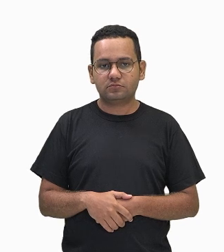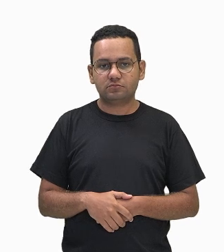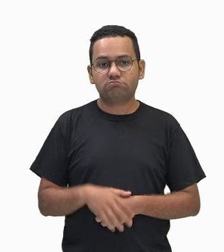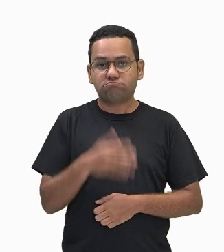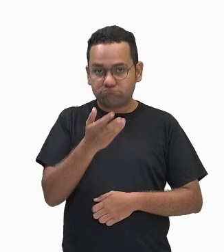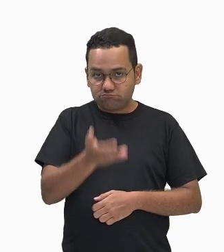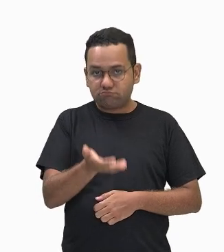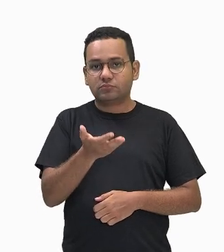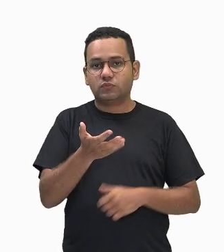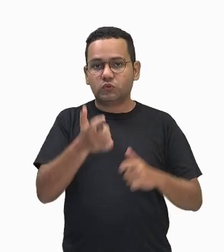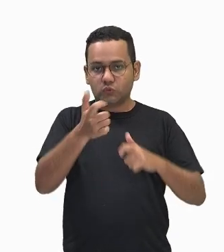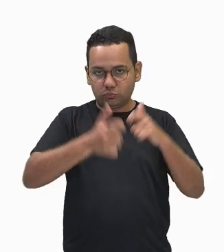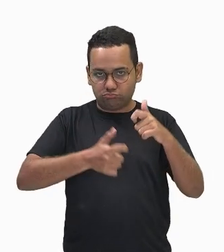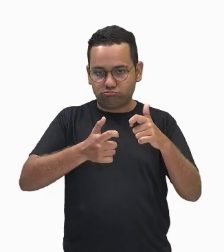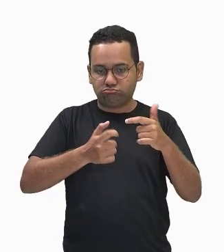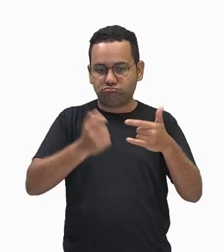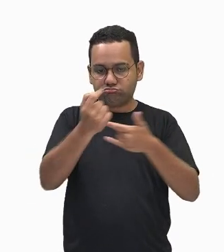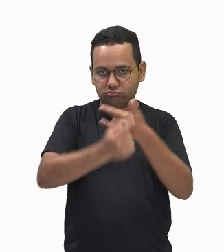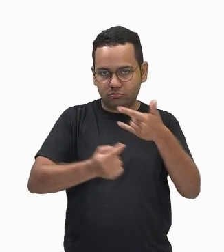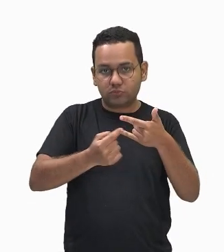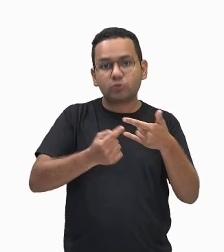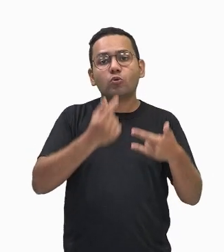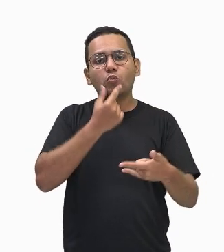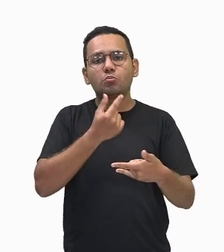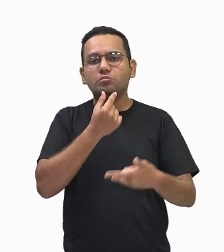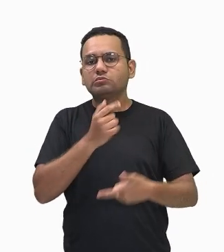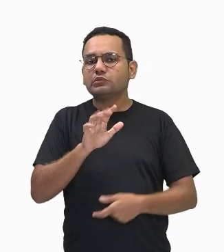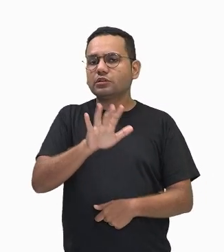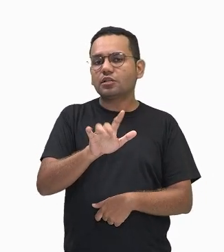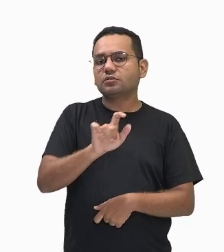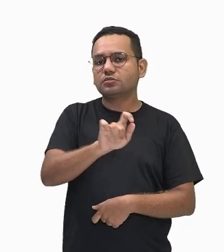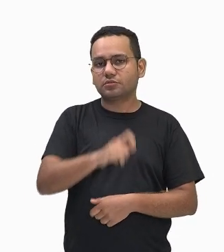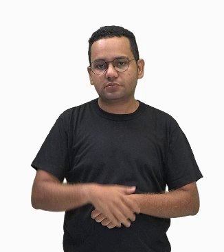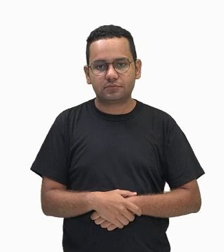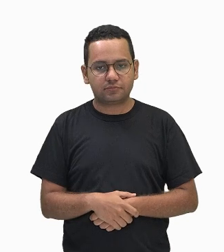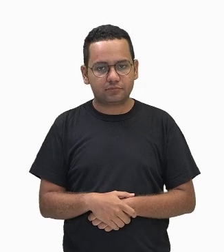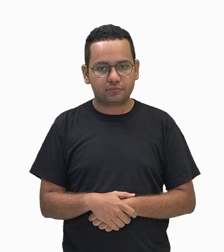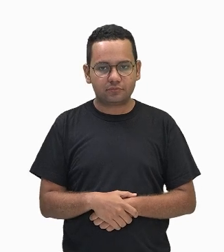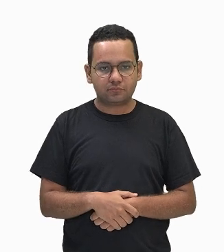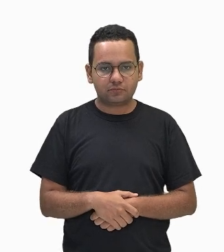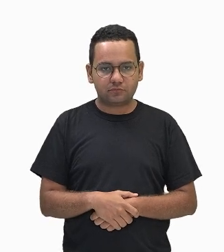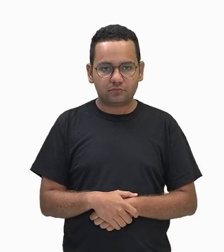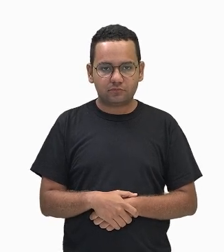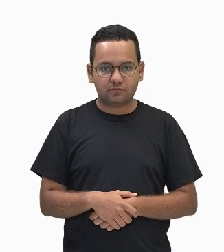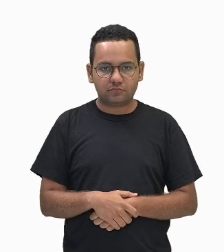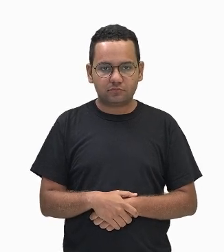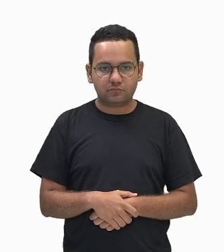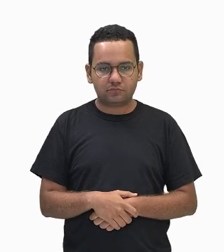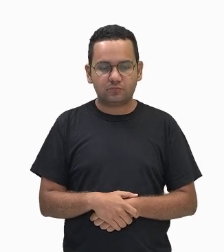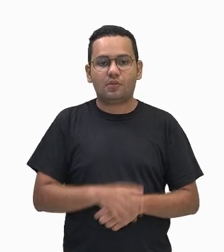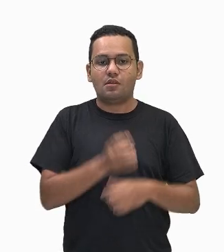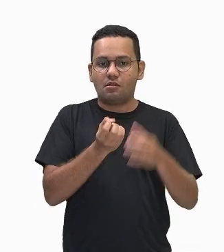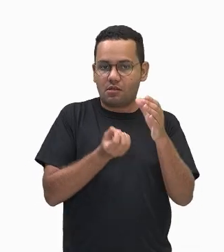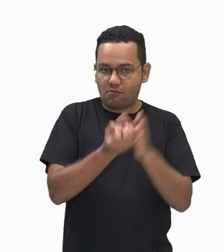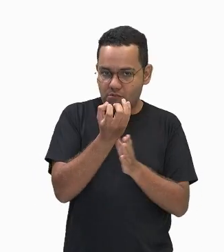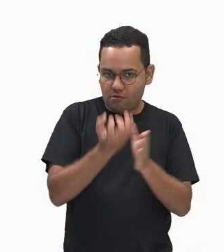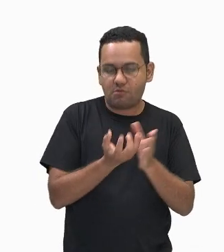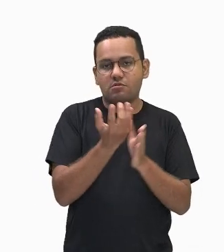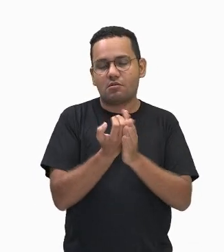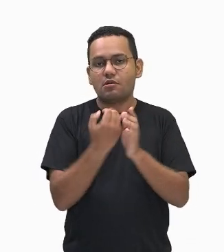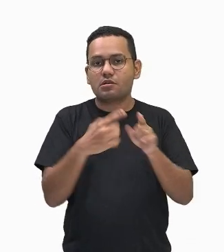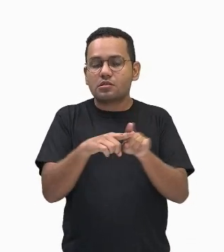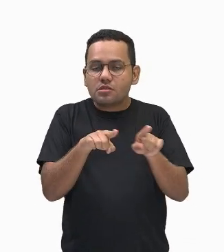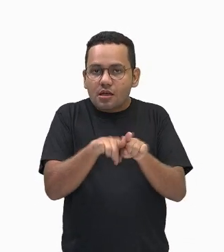reprodutor masculino, ele é responsável pela produção, armazenamento e liberação de